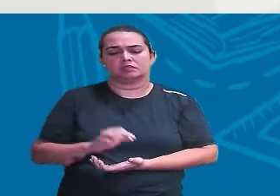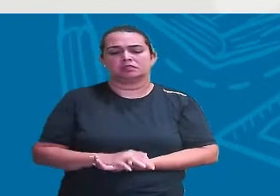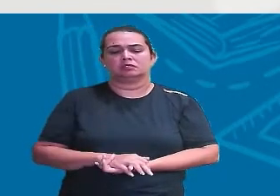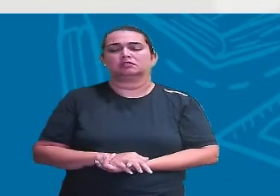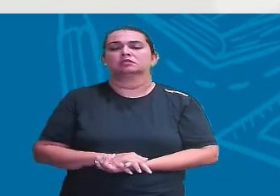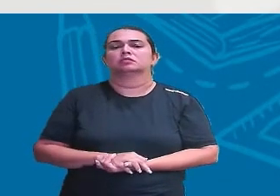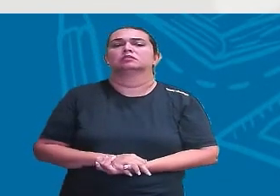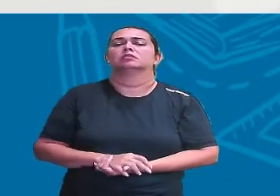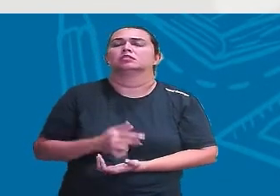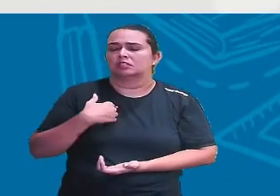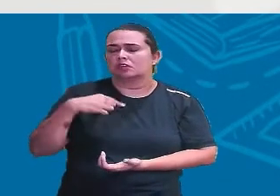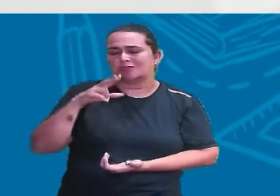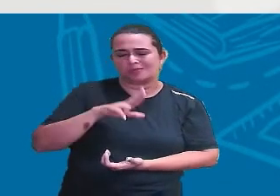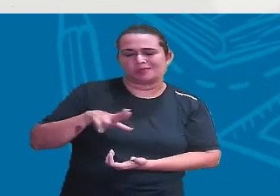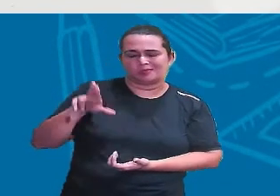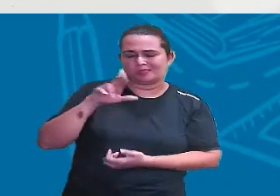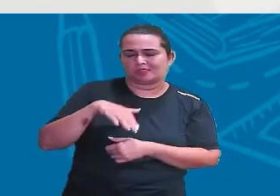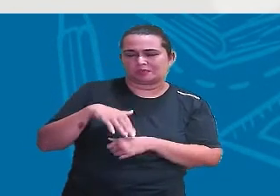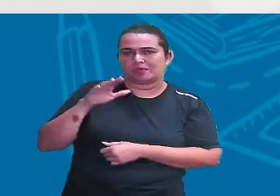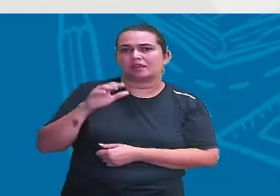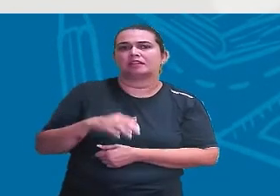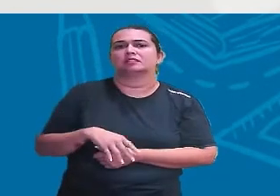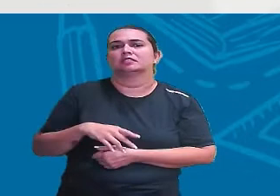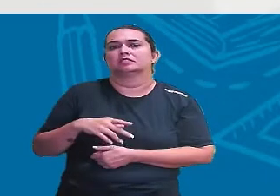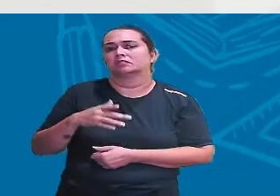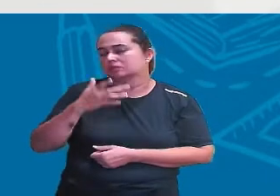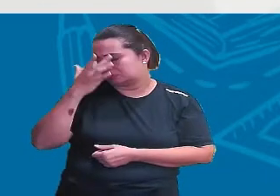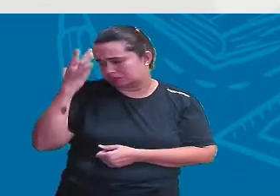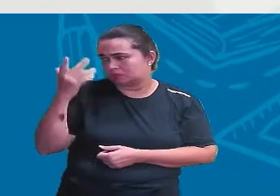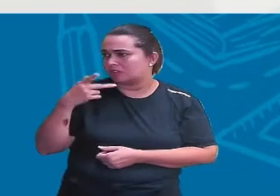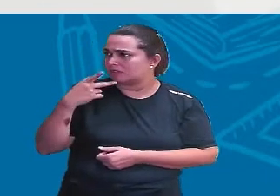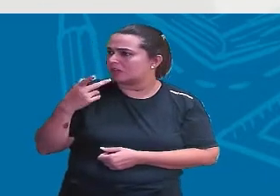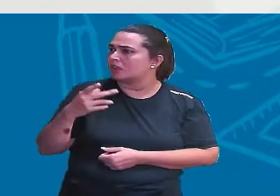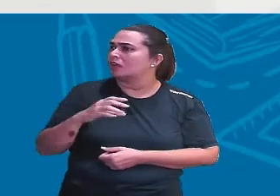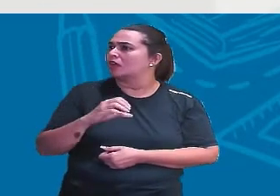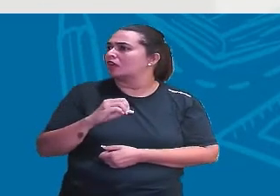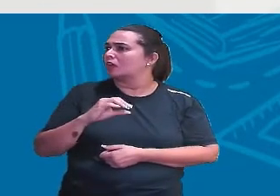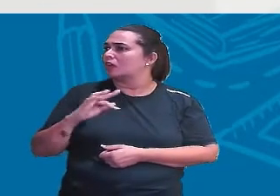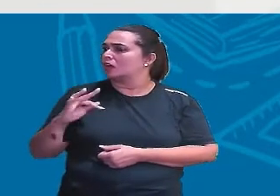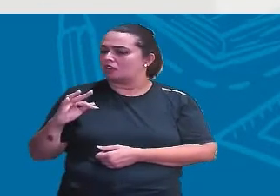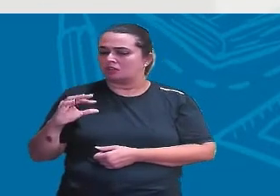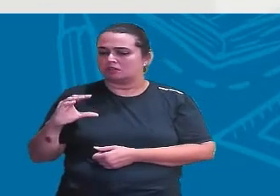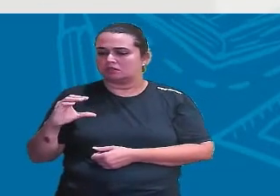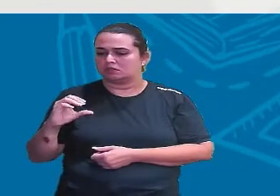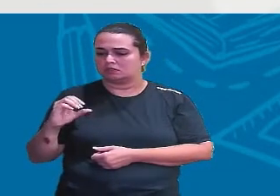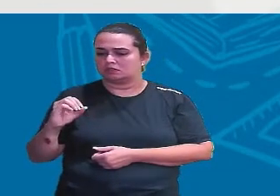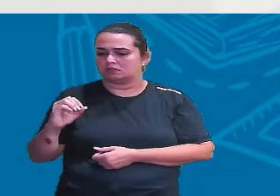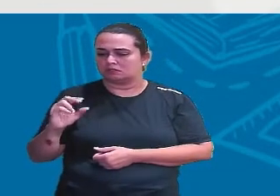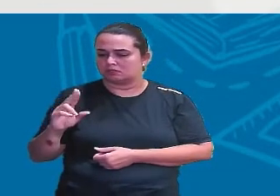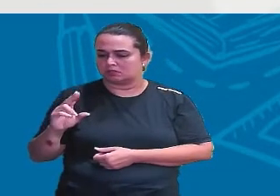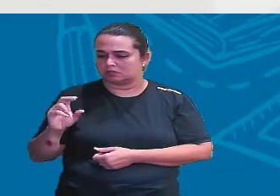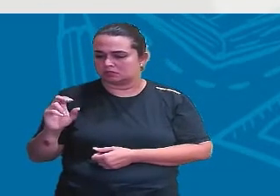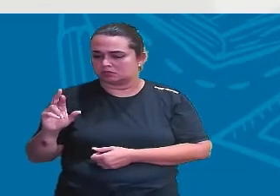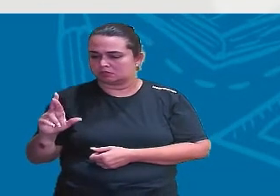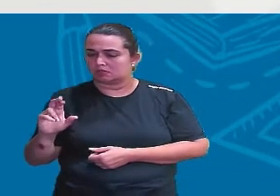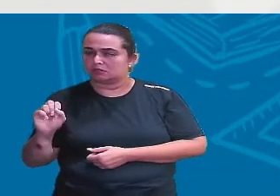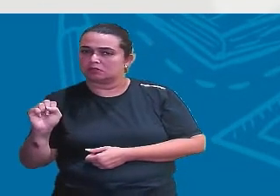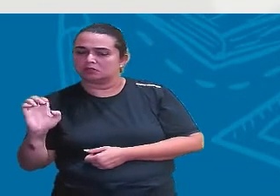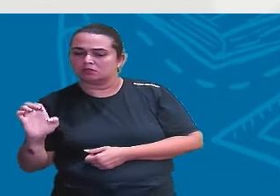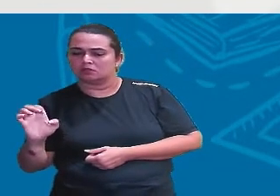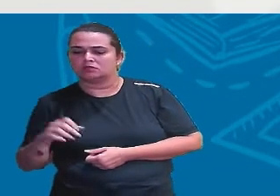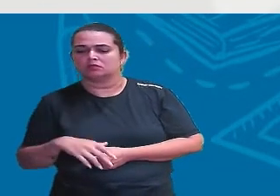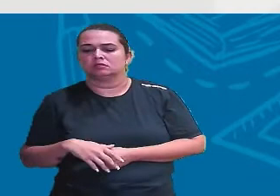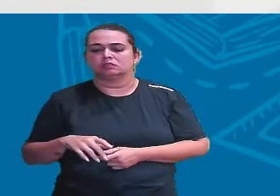na minha aula de inglês. Então, quando falo alguma coisa para eu dizer, claro, então eu uso of course. Enfim, temos também esse